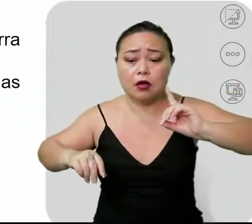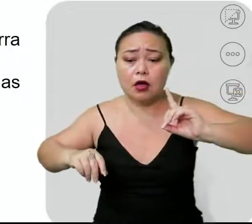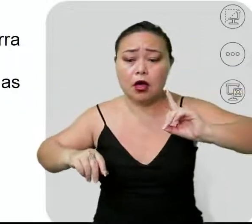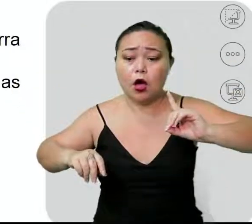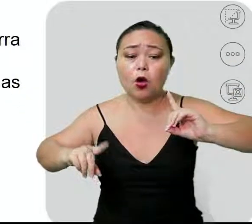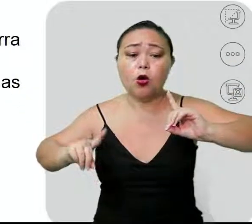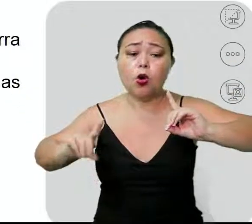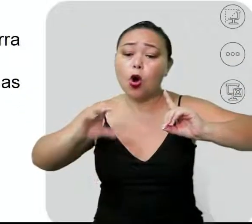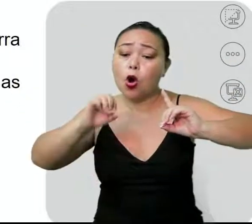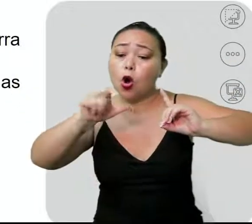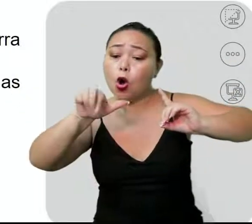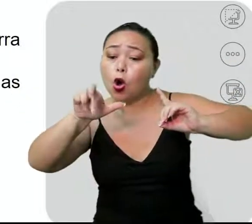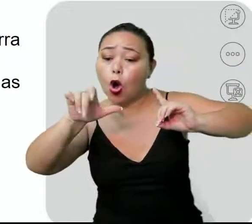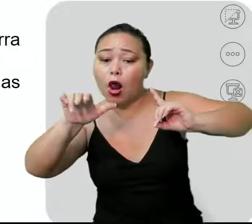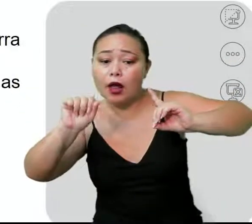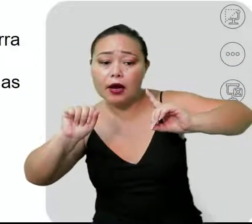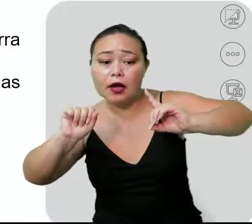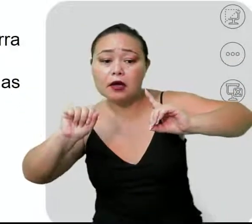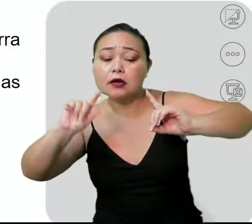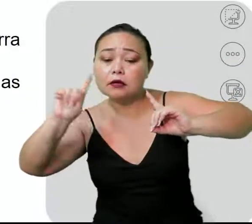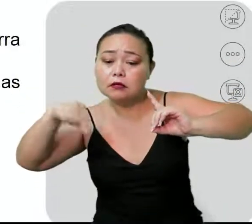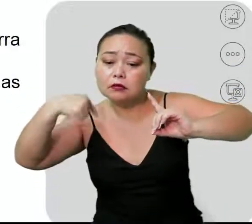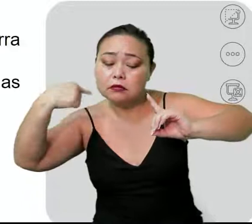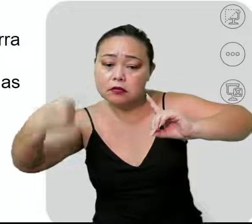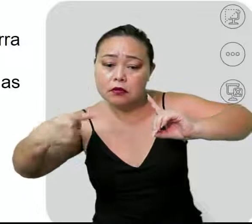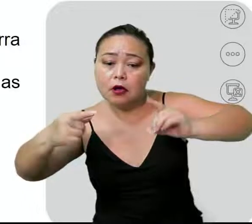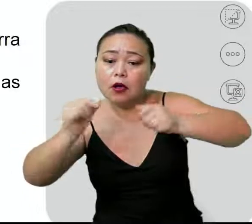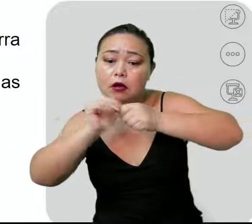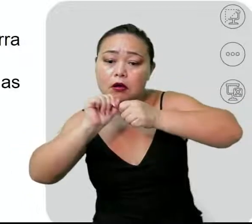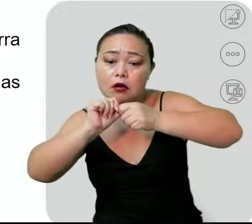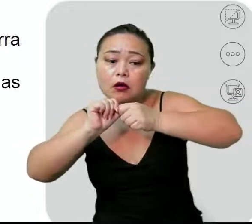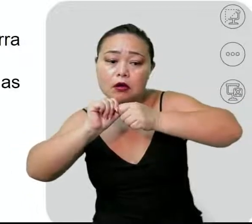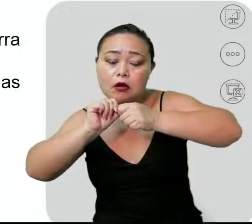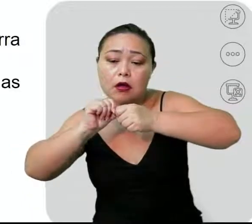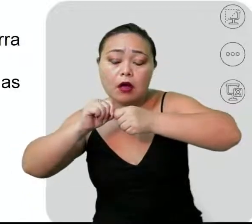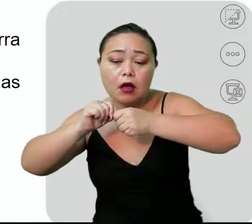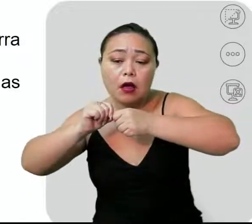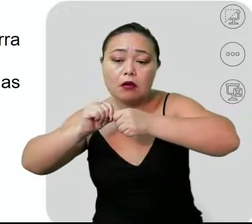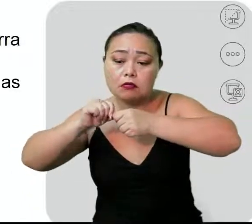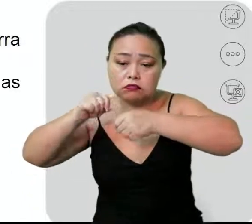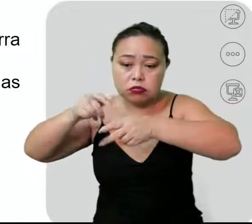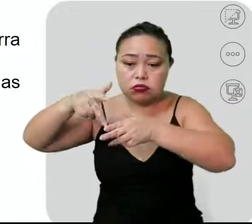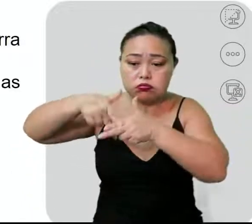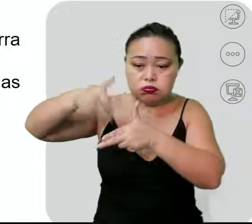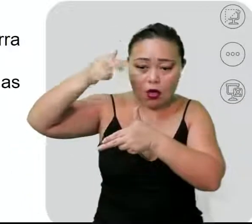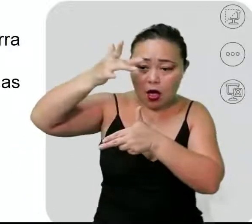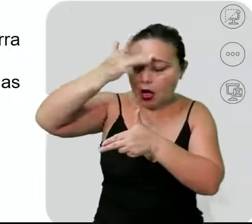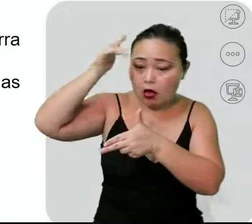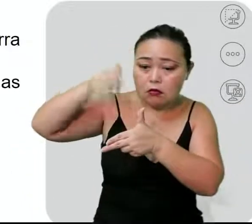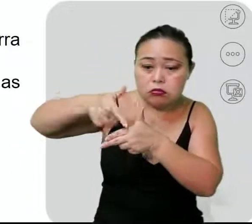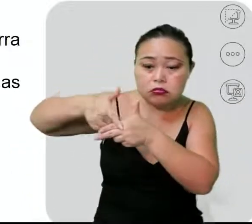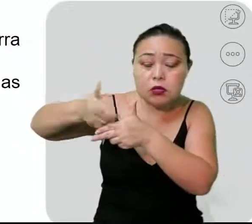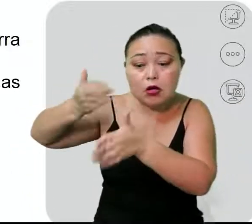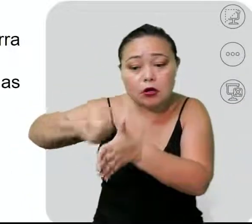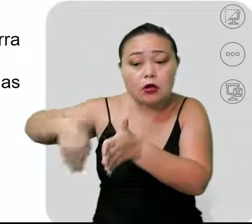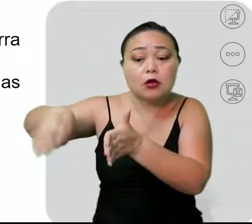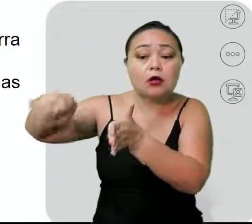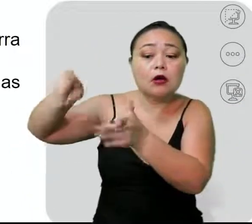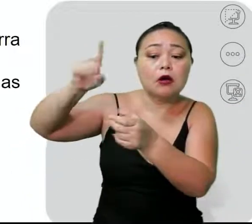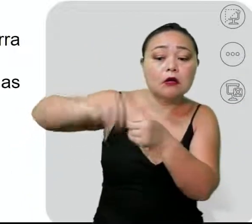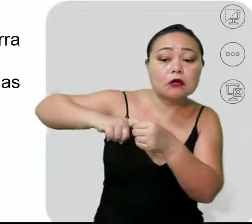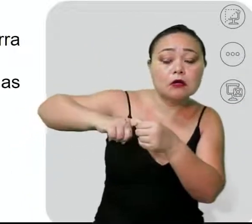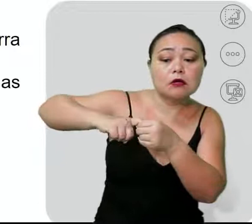a letra b a cólera Brasil pelos pelos pelos cruzados quando